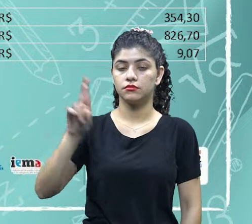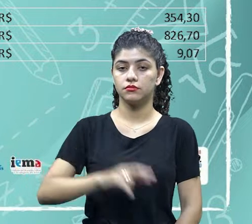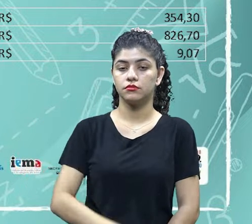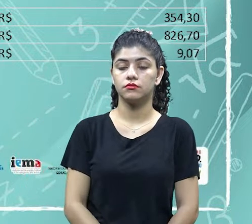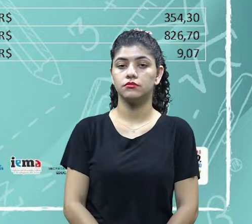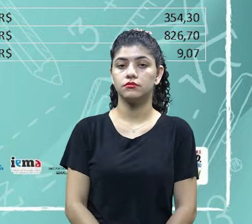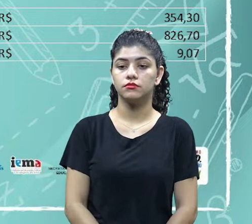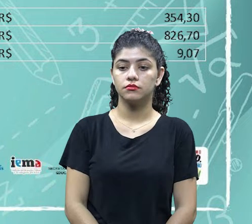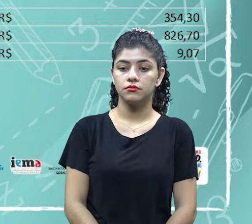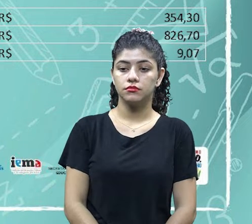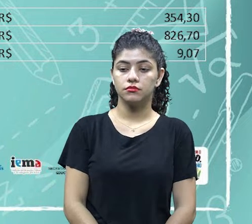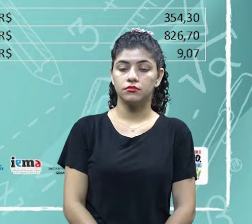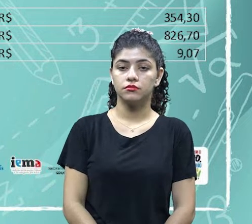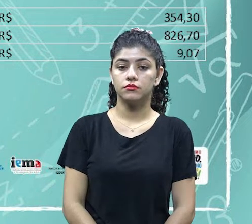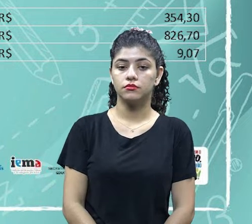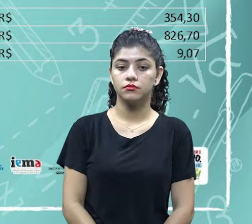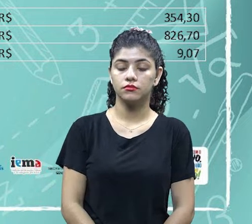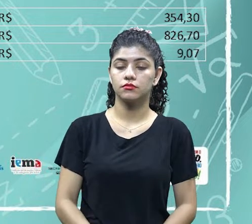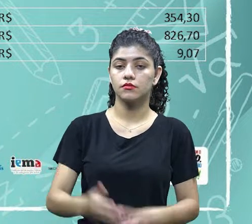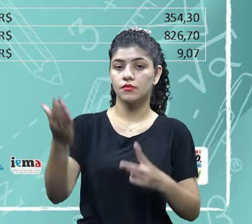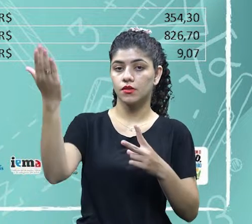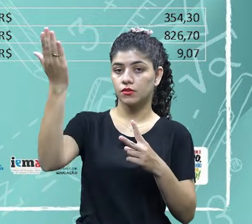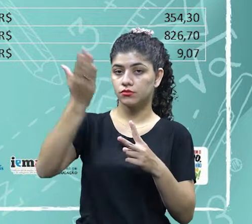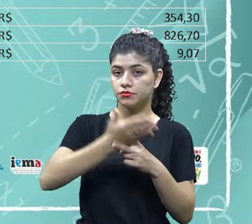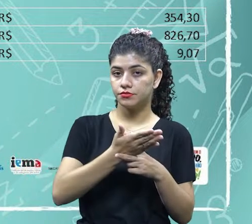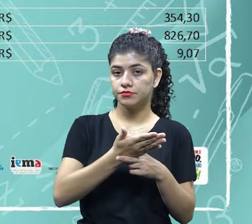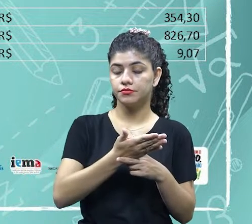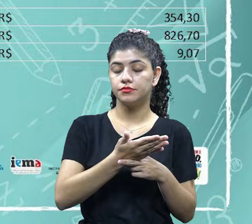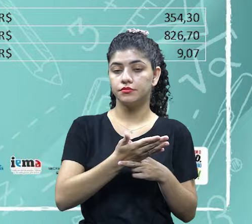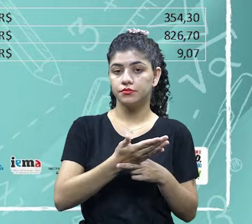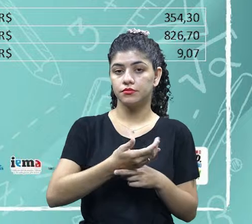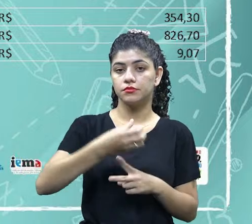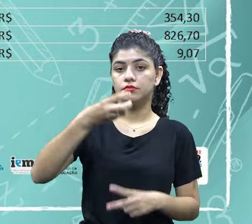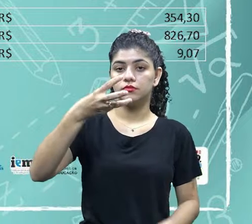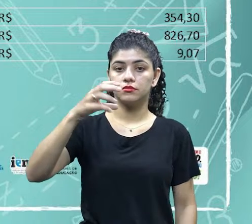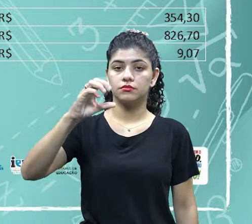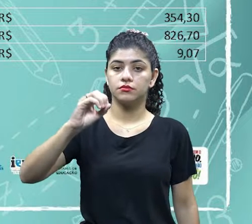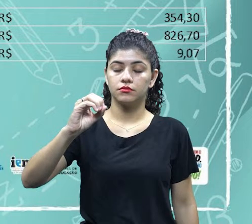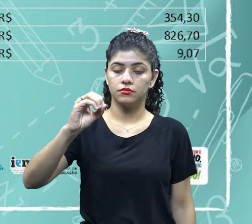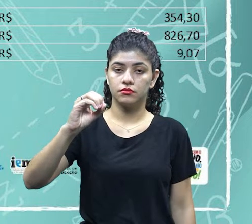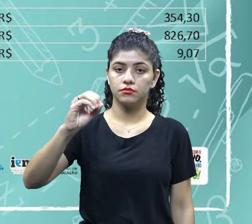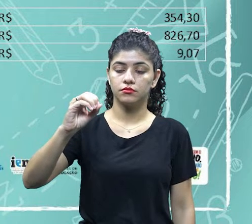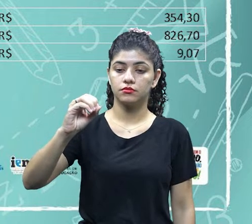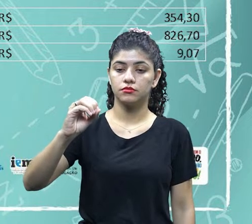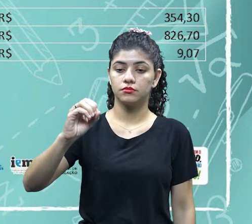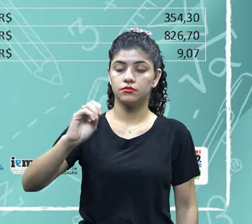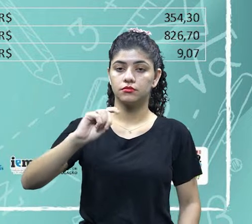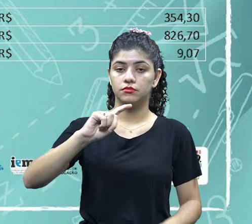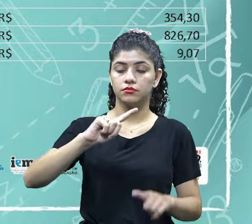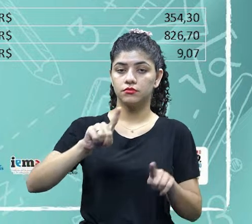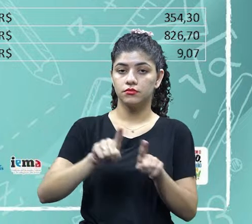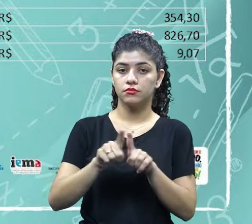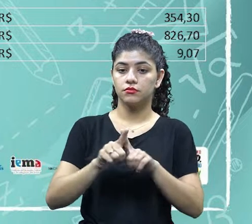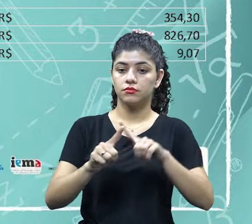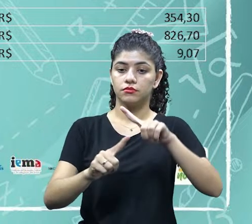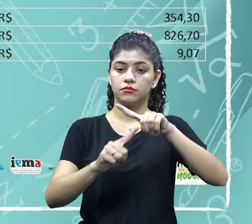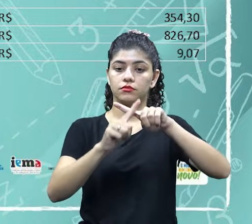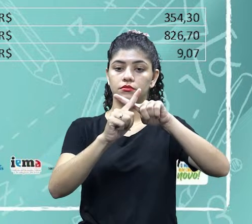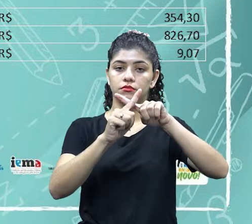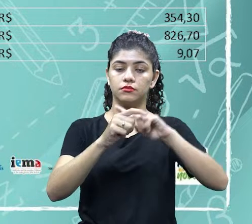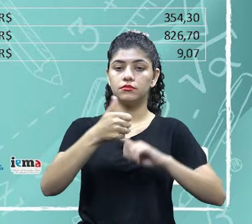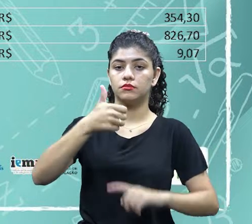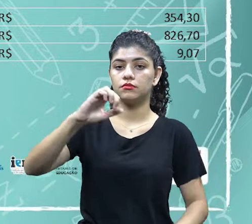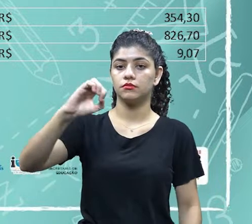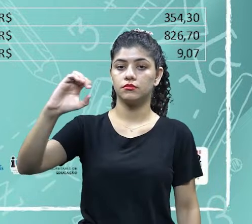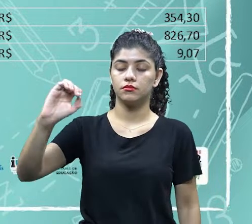1.181, certo? Ele vai dividir por 30 e depois